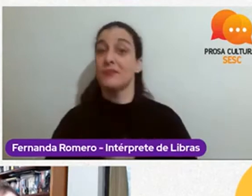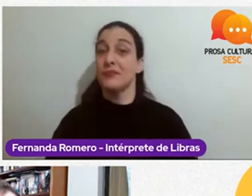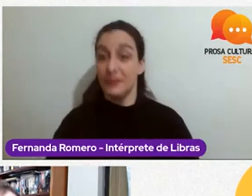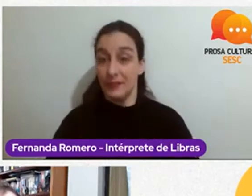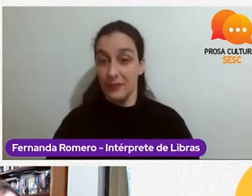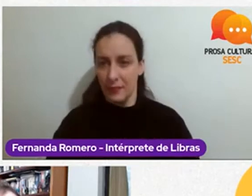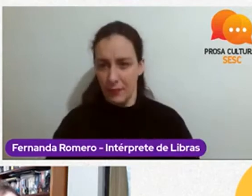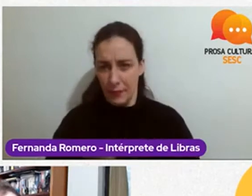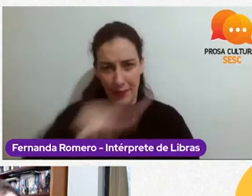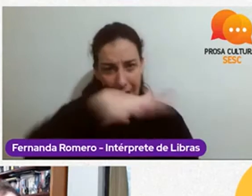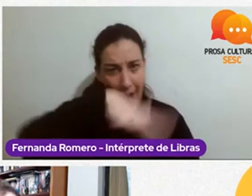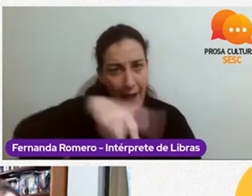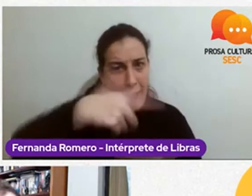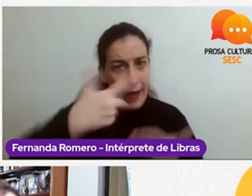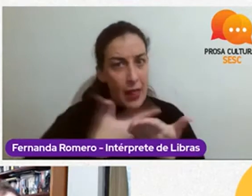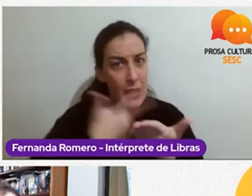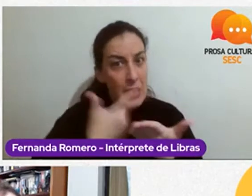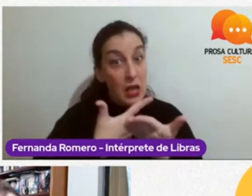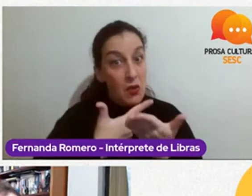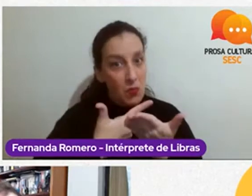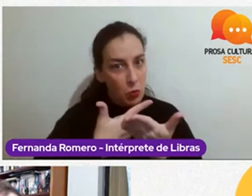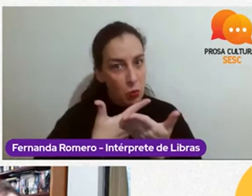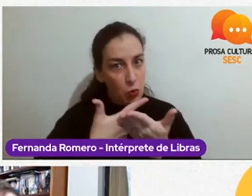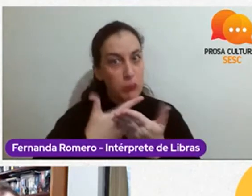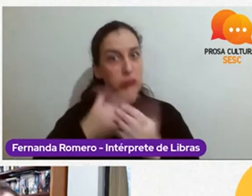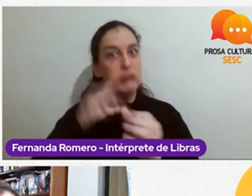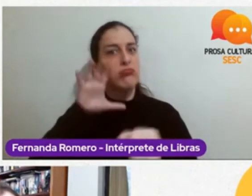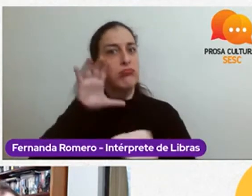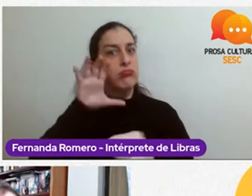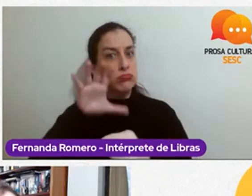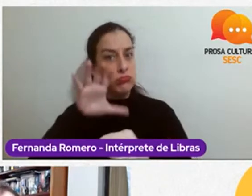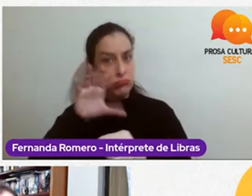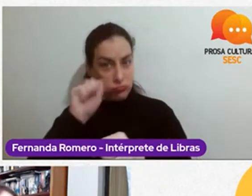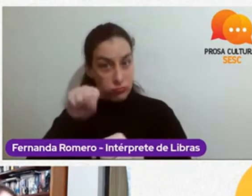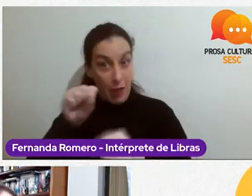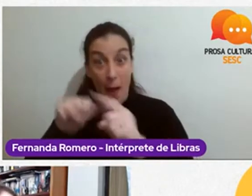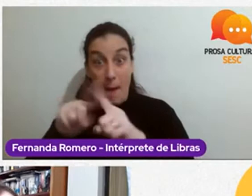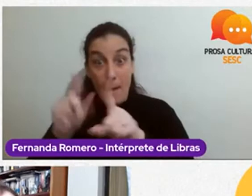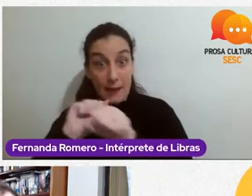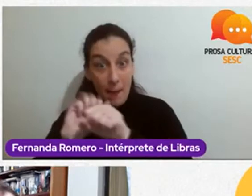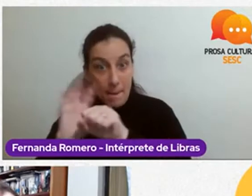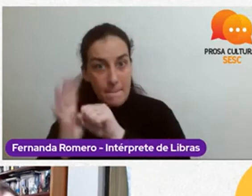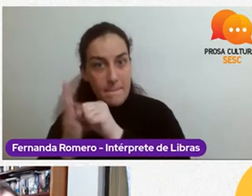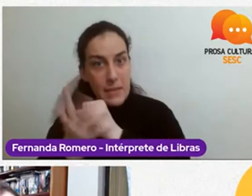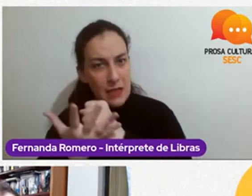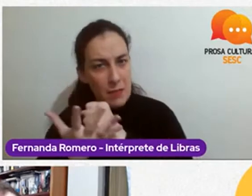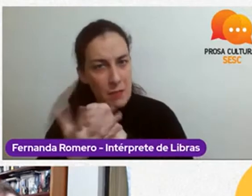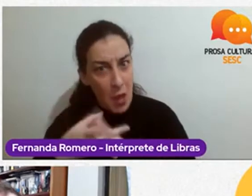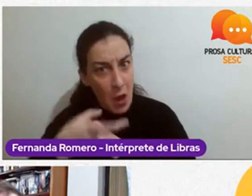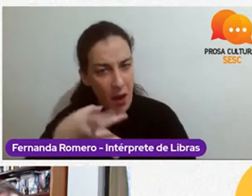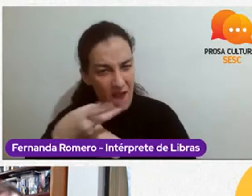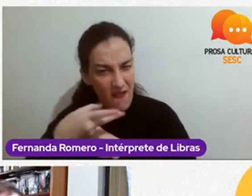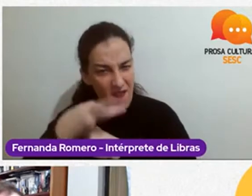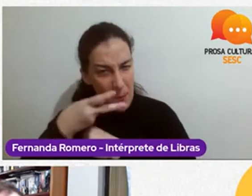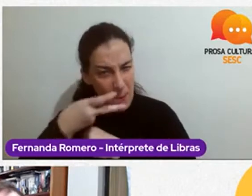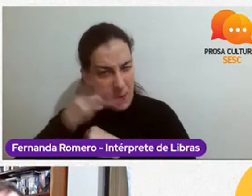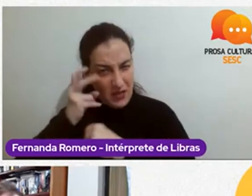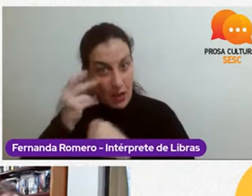o mercado do livro ele sofreu um baque, mas durante a pandemia a gente tem os dados aí que se leu